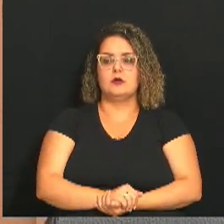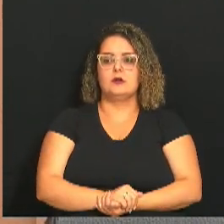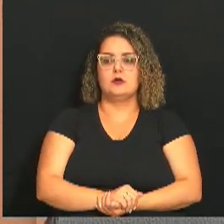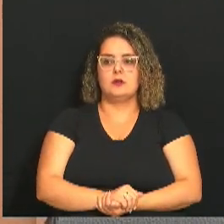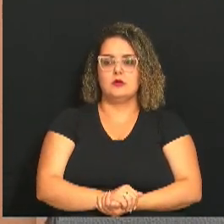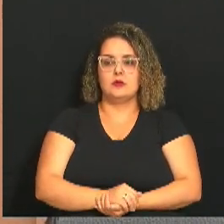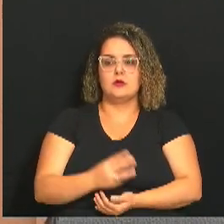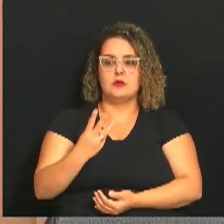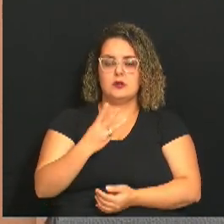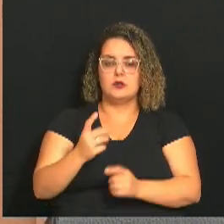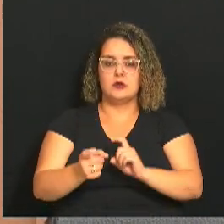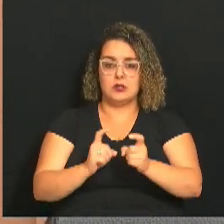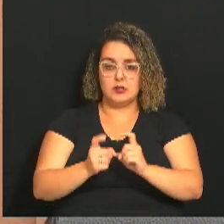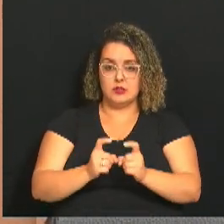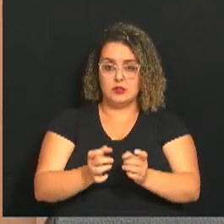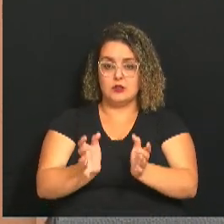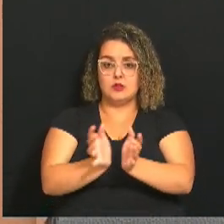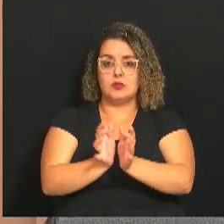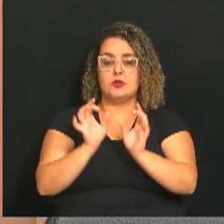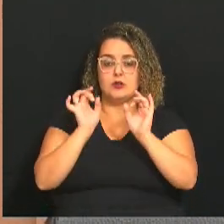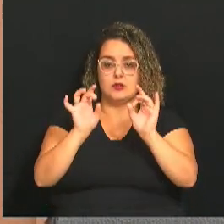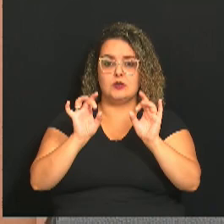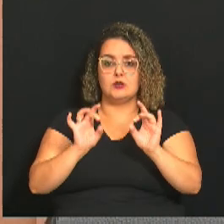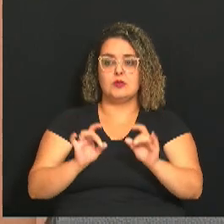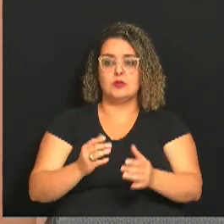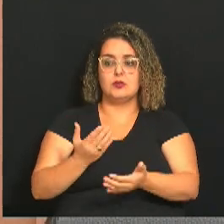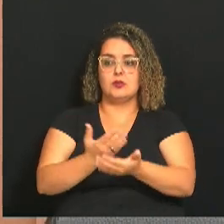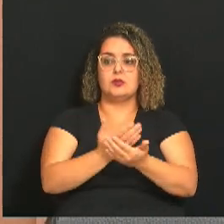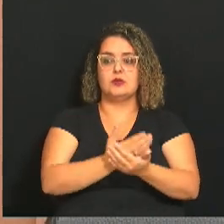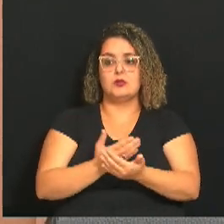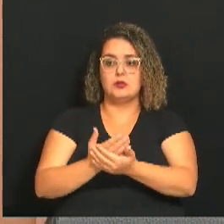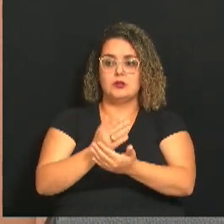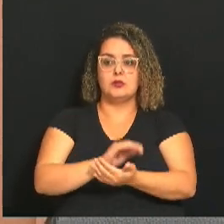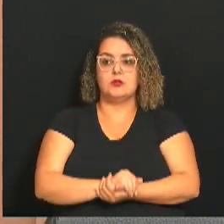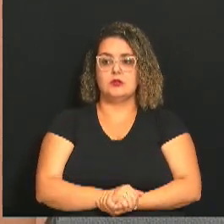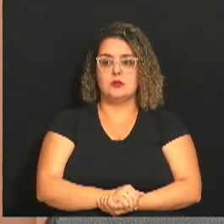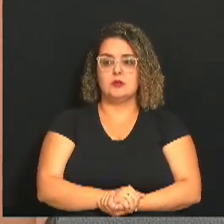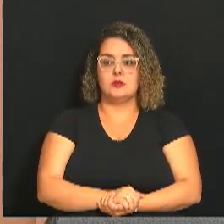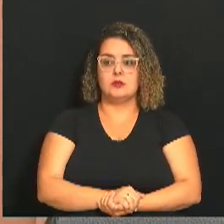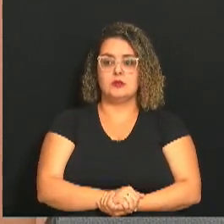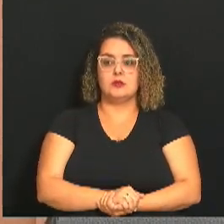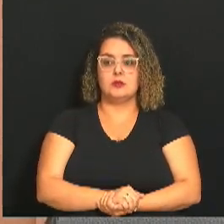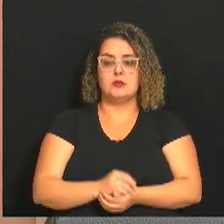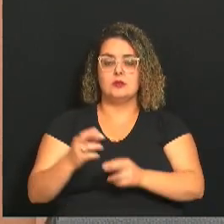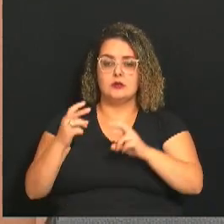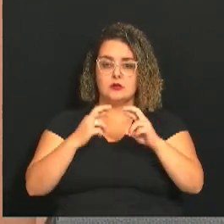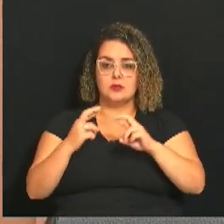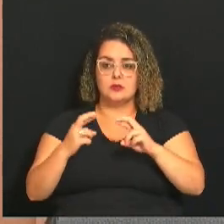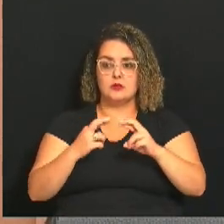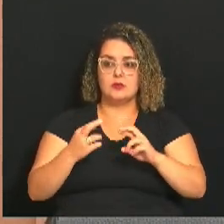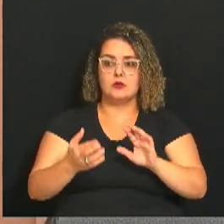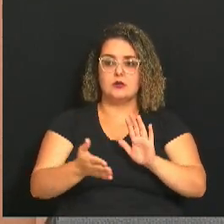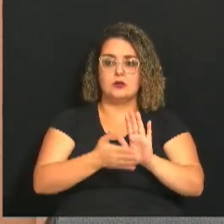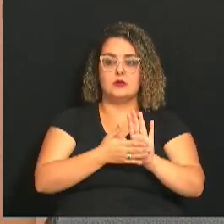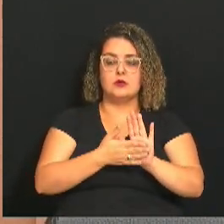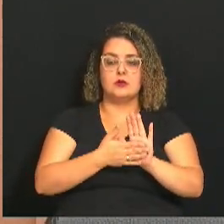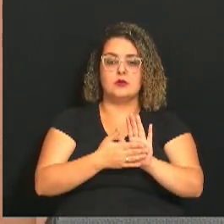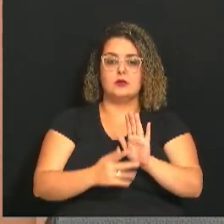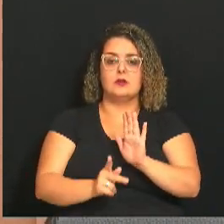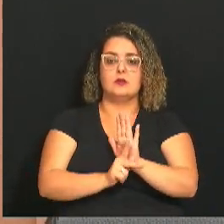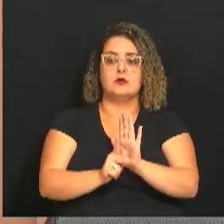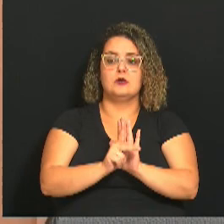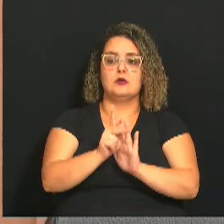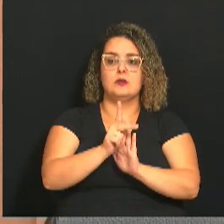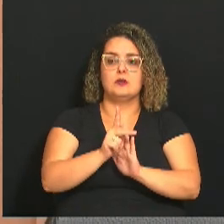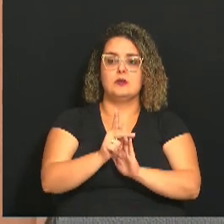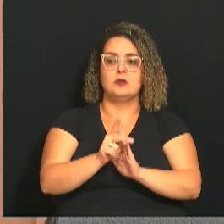terceira reunião da Comissão Especial de Estudos para analisar e propor projetos para combate